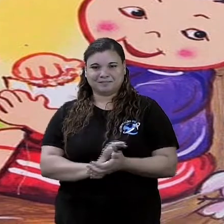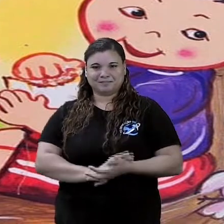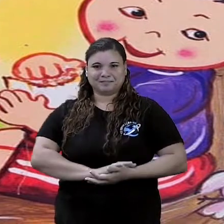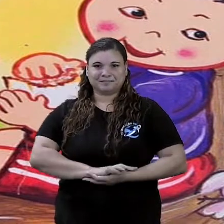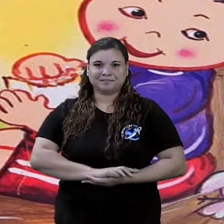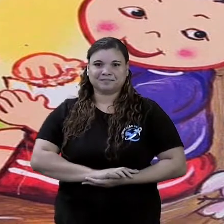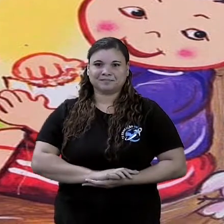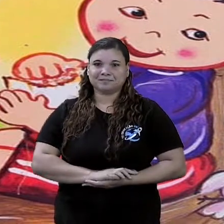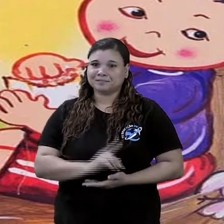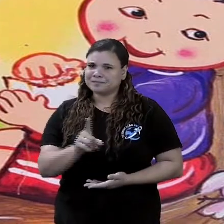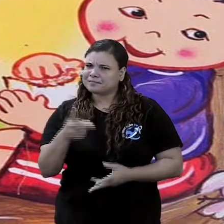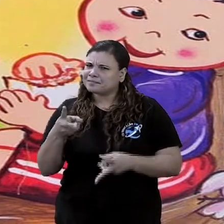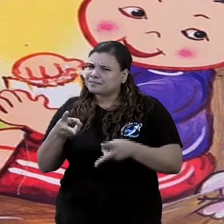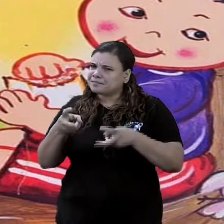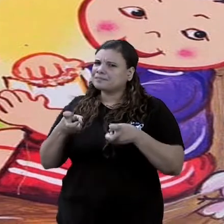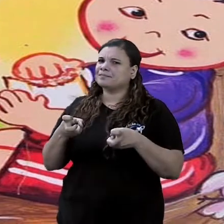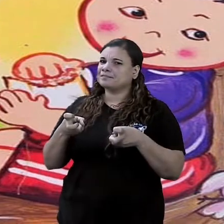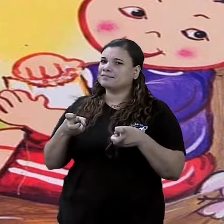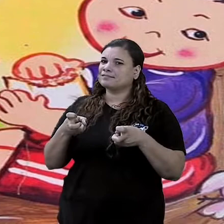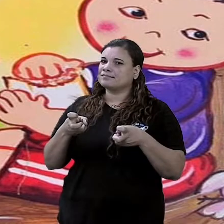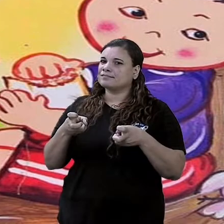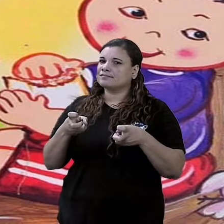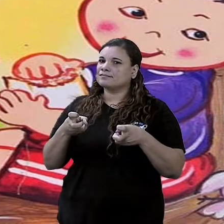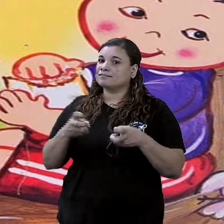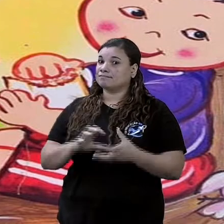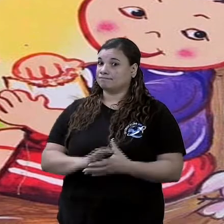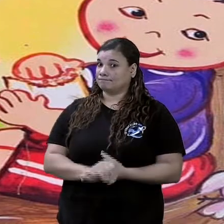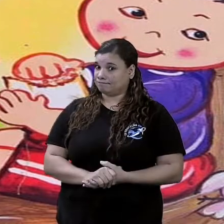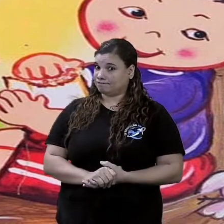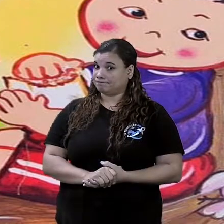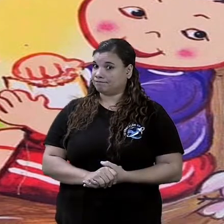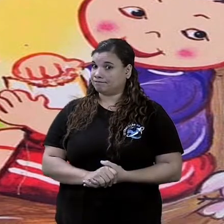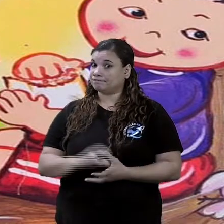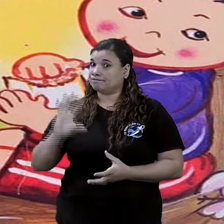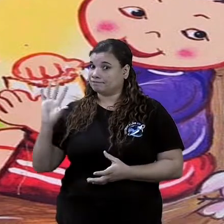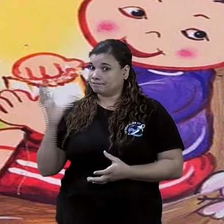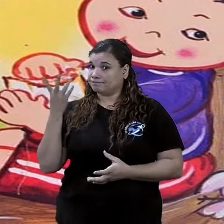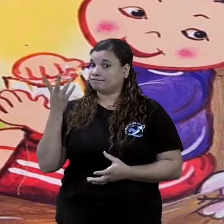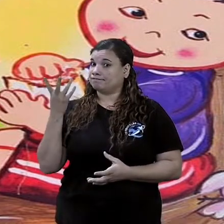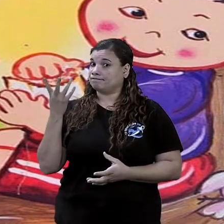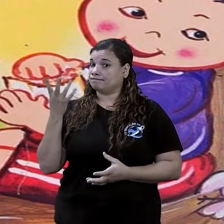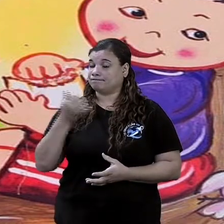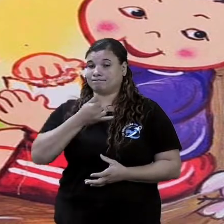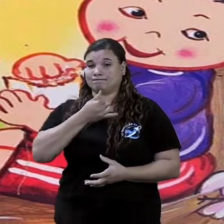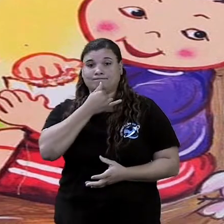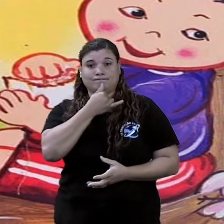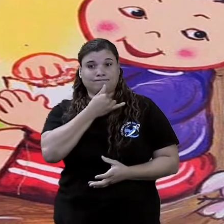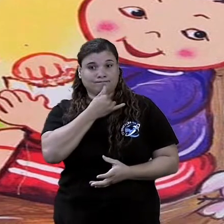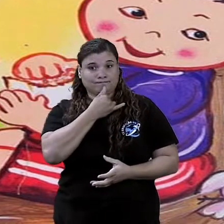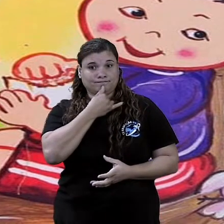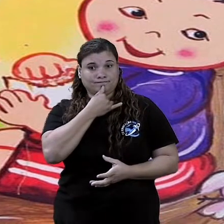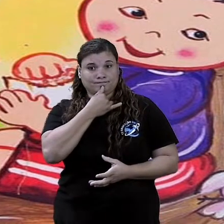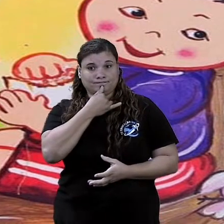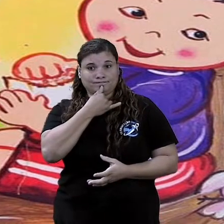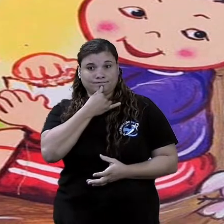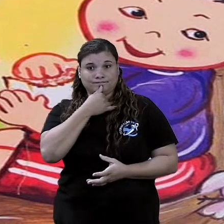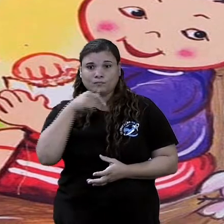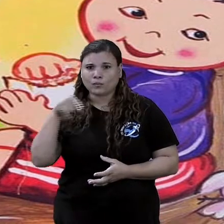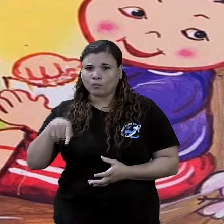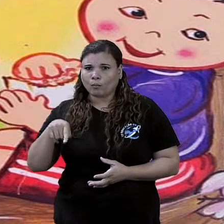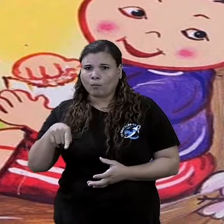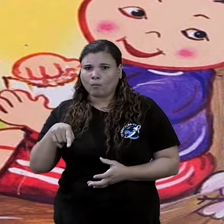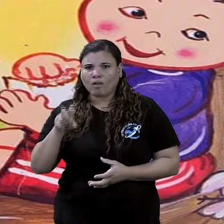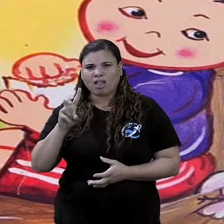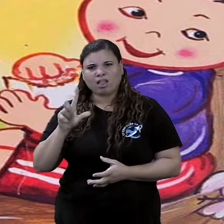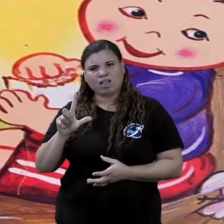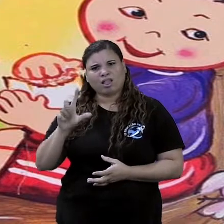Vocês perceberam que situação triste que o Léo passou? E